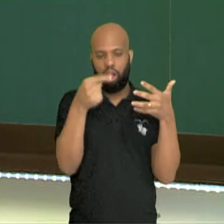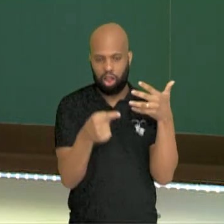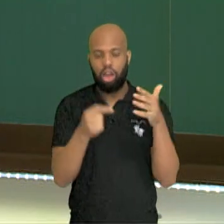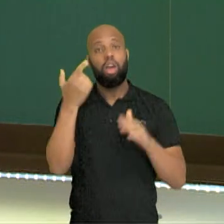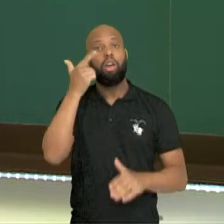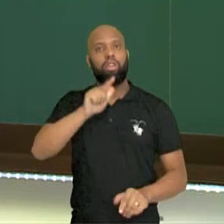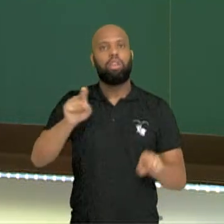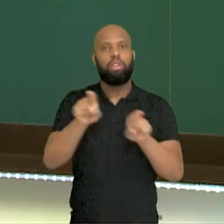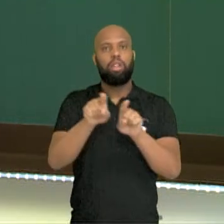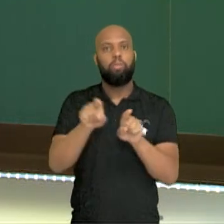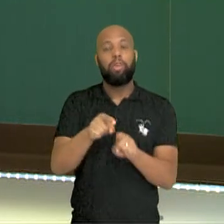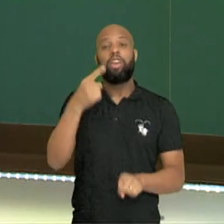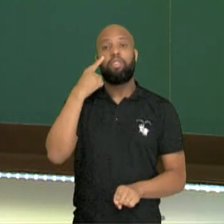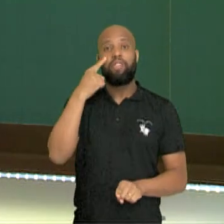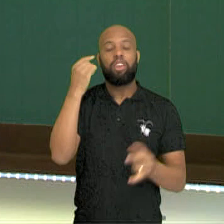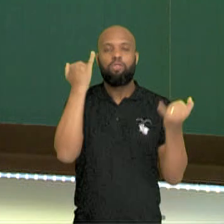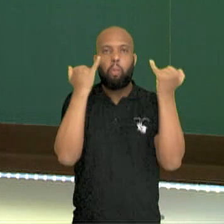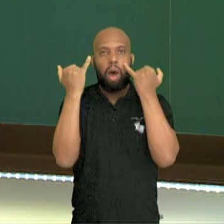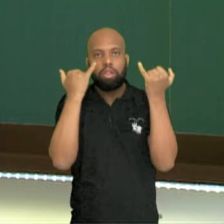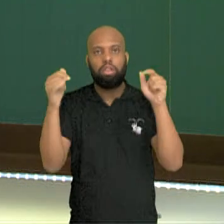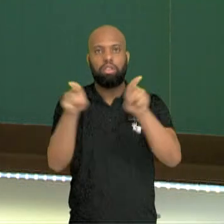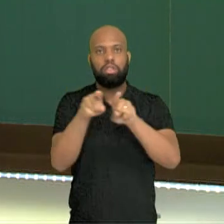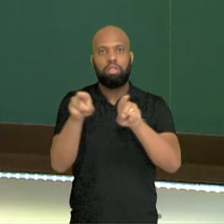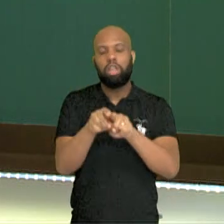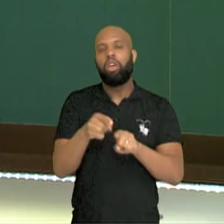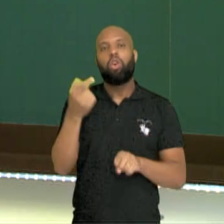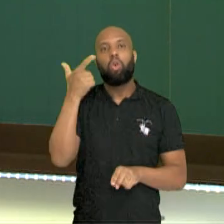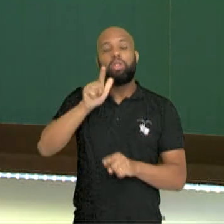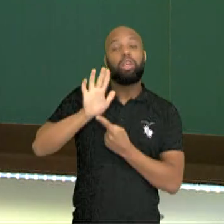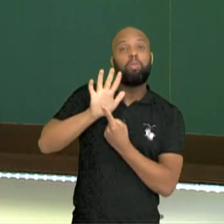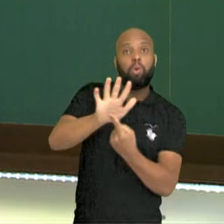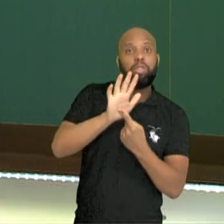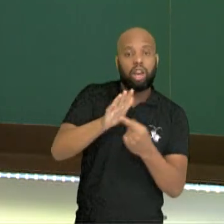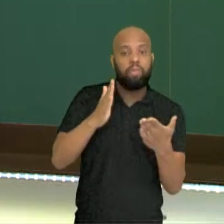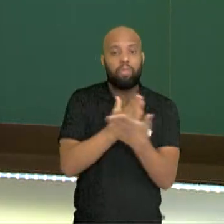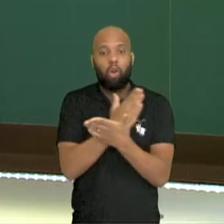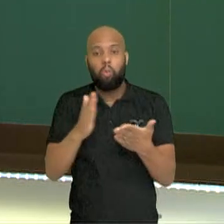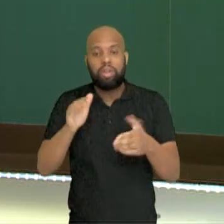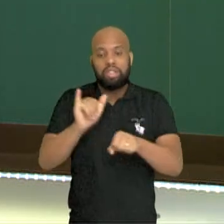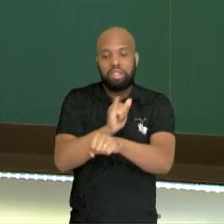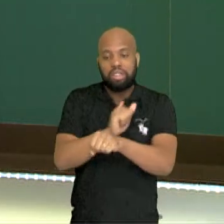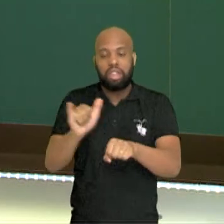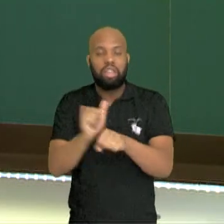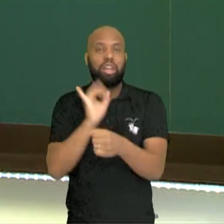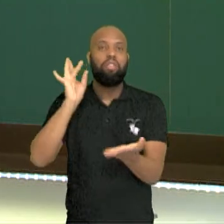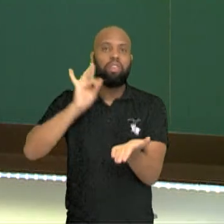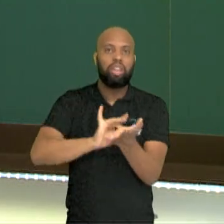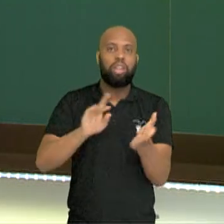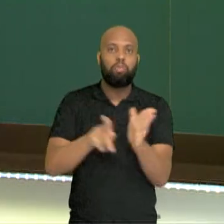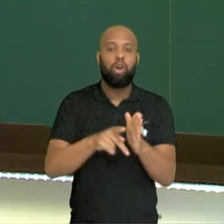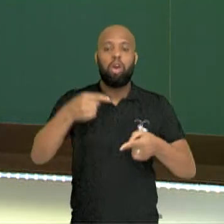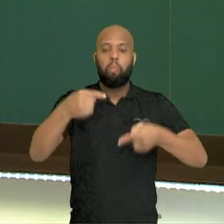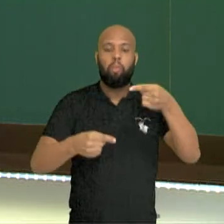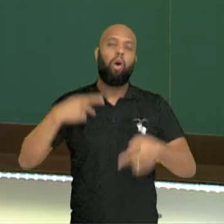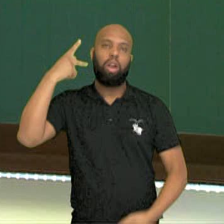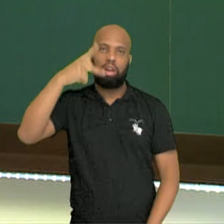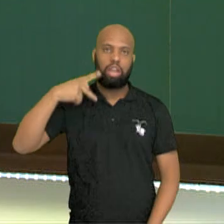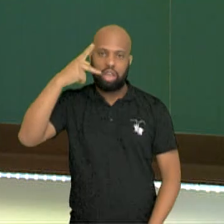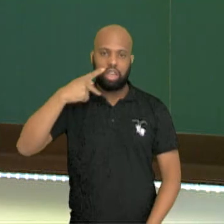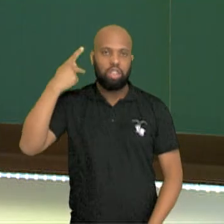consegue trazer, né, dados, ela consegue trazer mecanismos reais, né, para que as políticas públicas possam